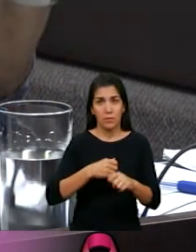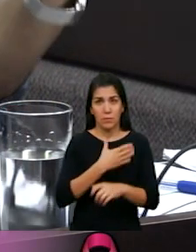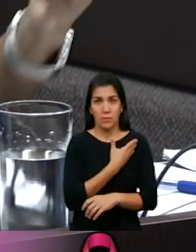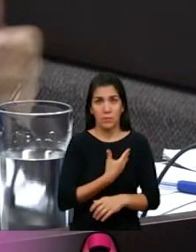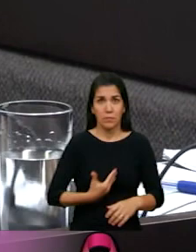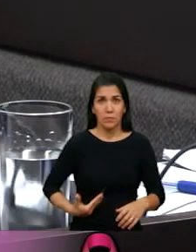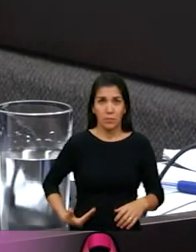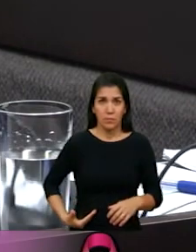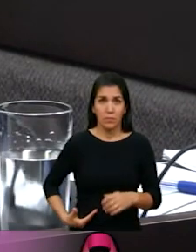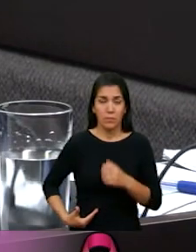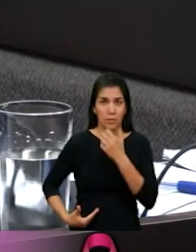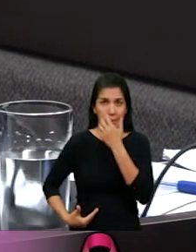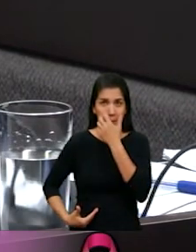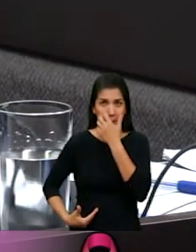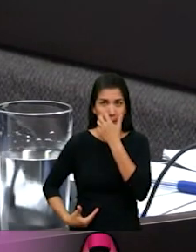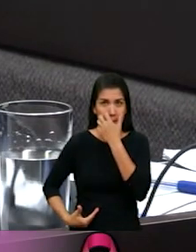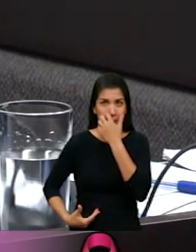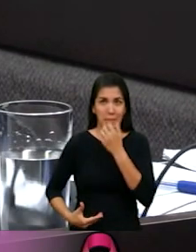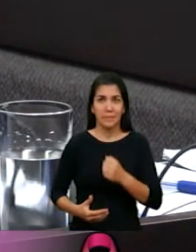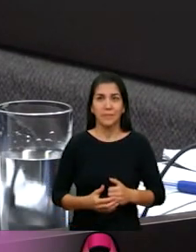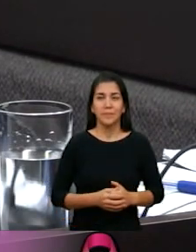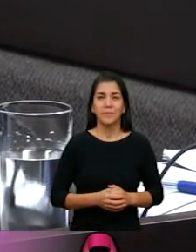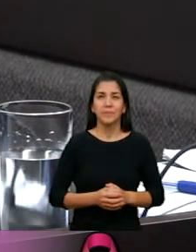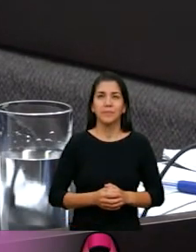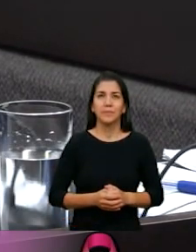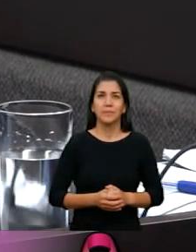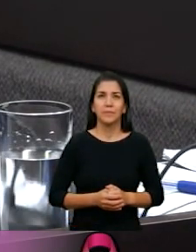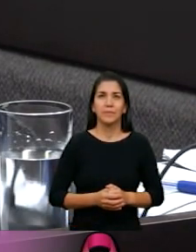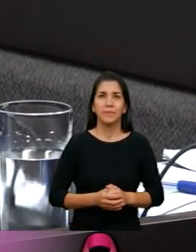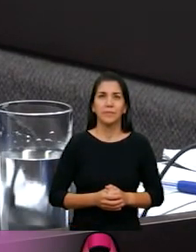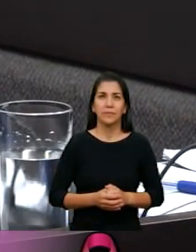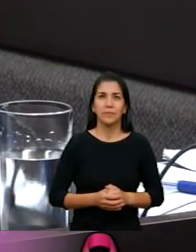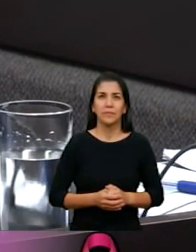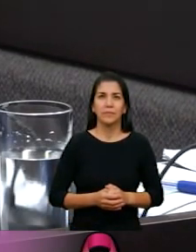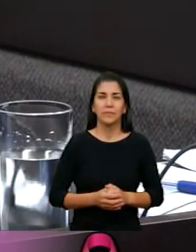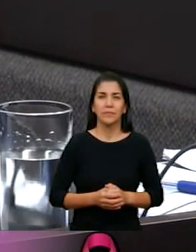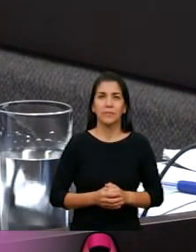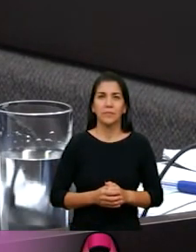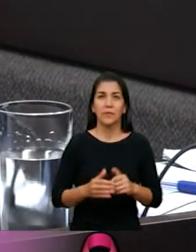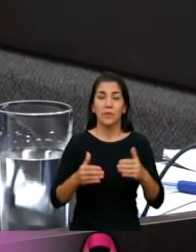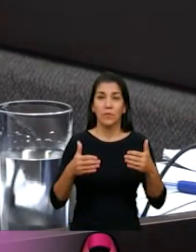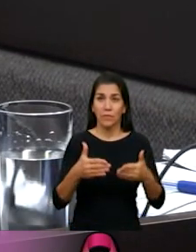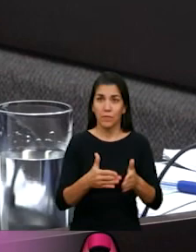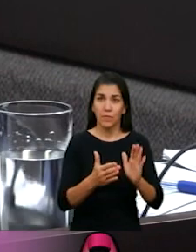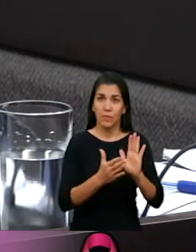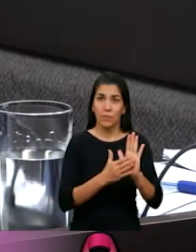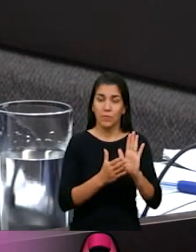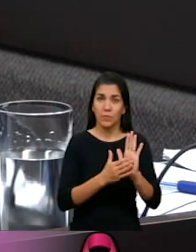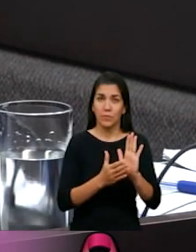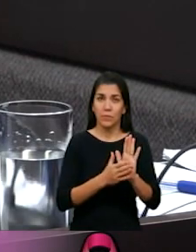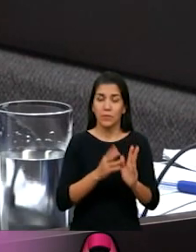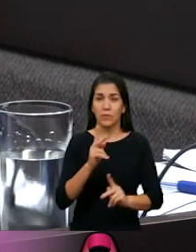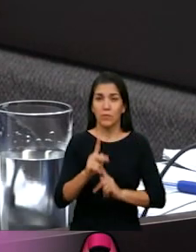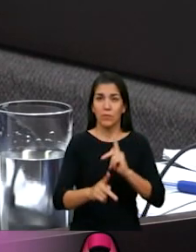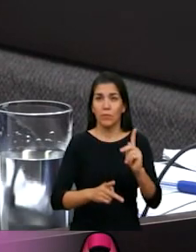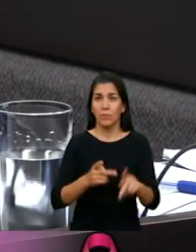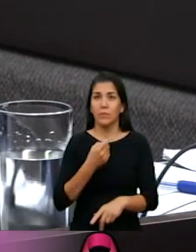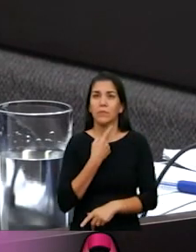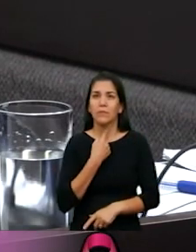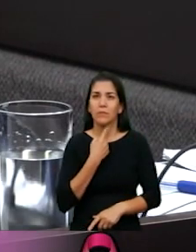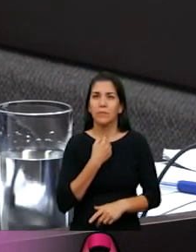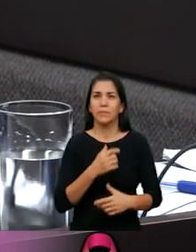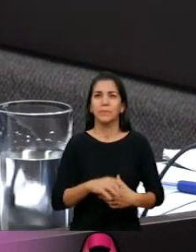a seguir com bons propósitos e realizando os interesses da